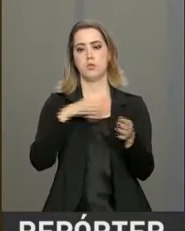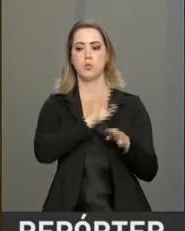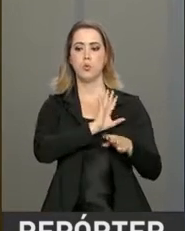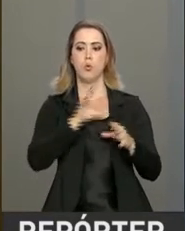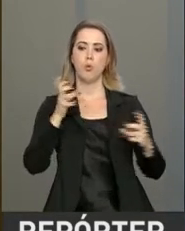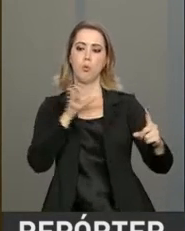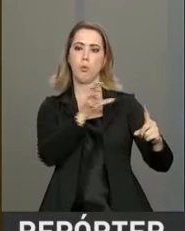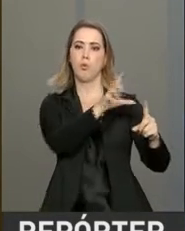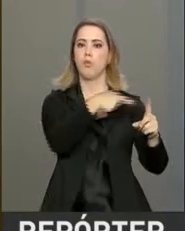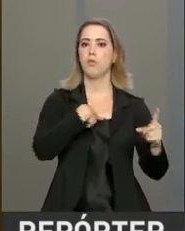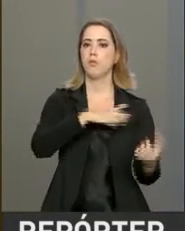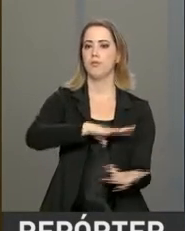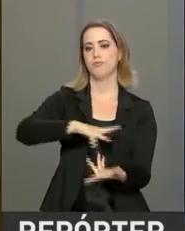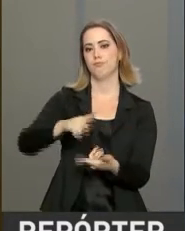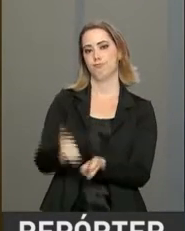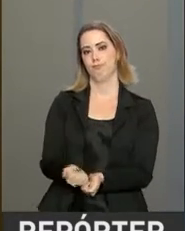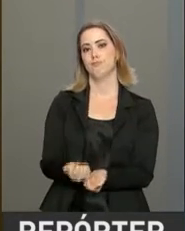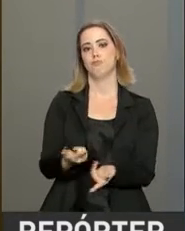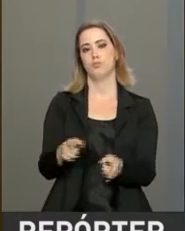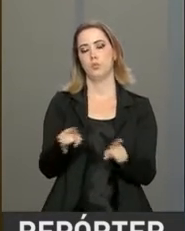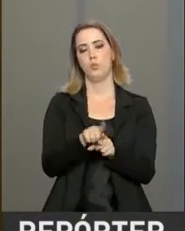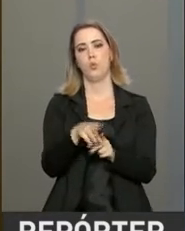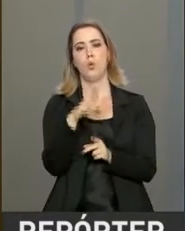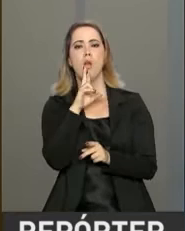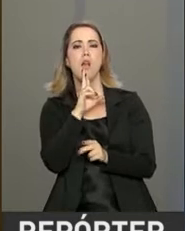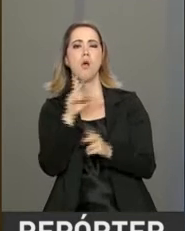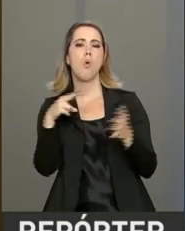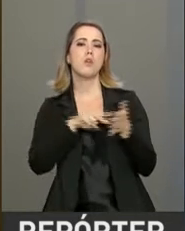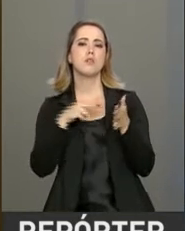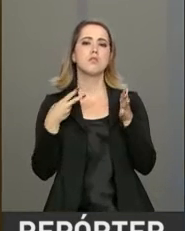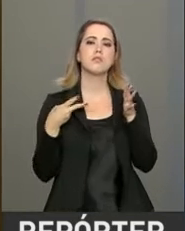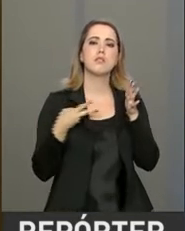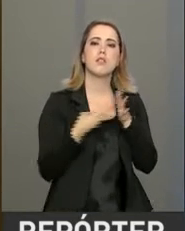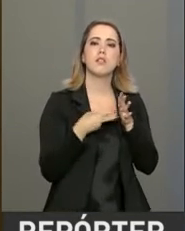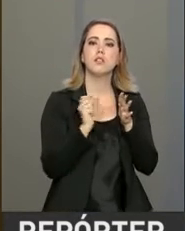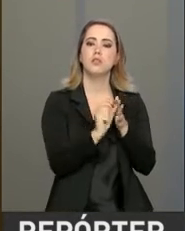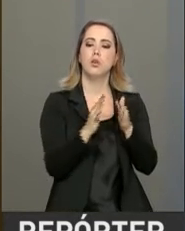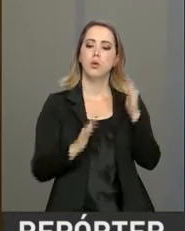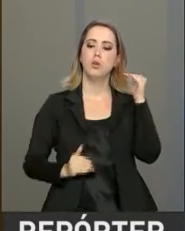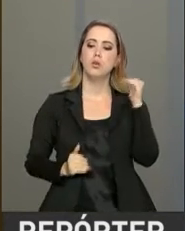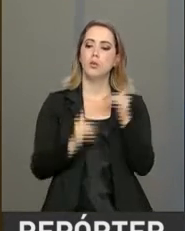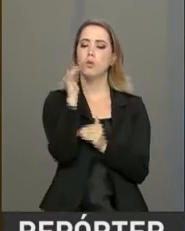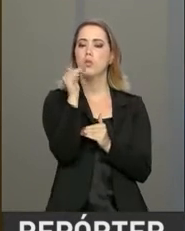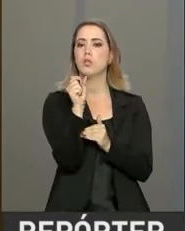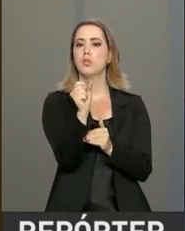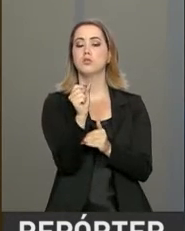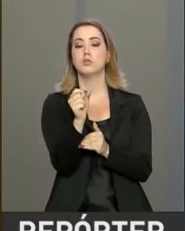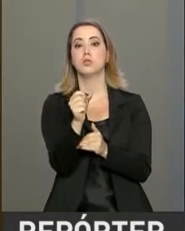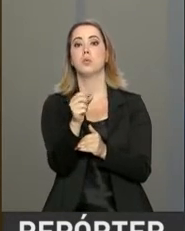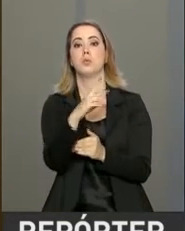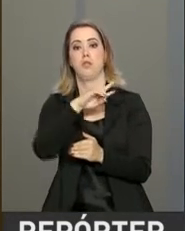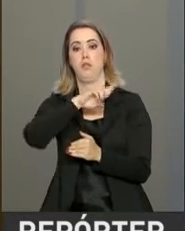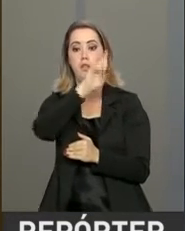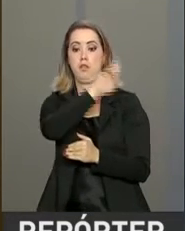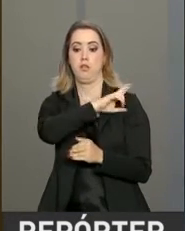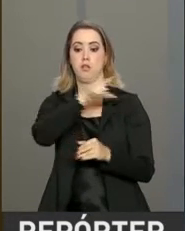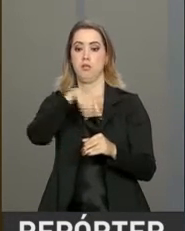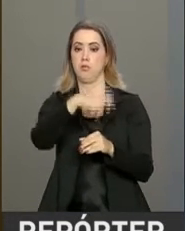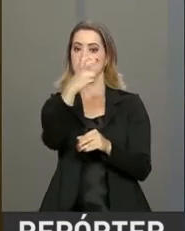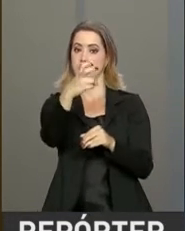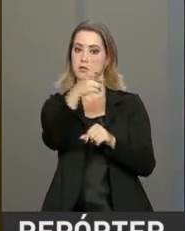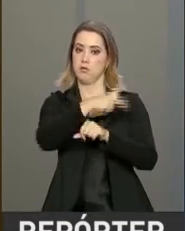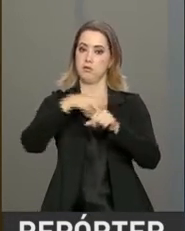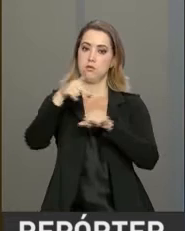a governança global, querendo dizer com isso aumentar a participação desses países